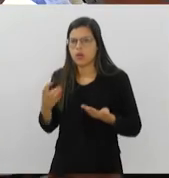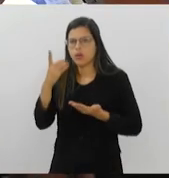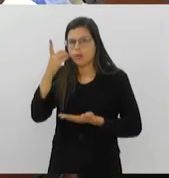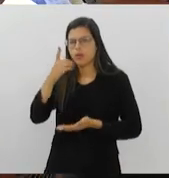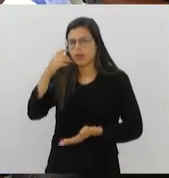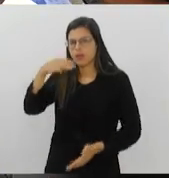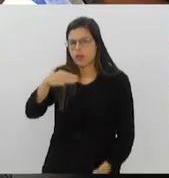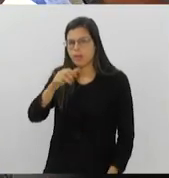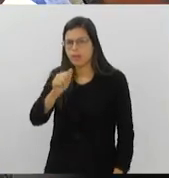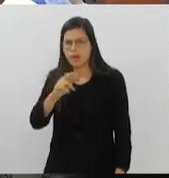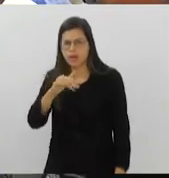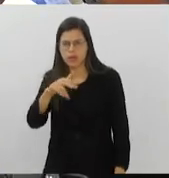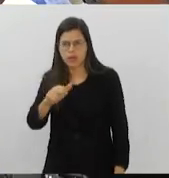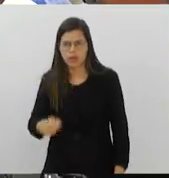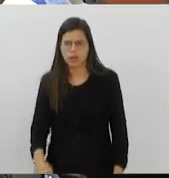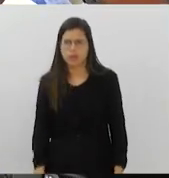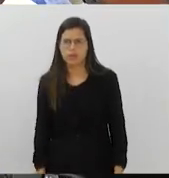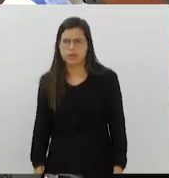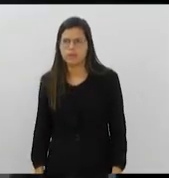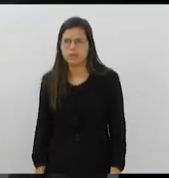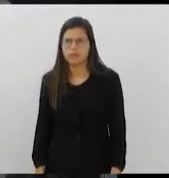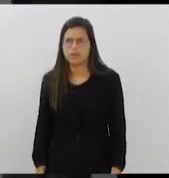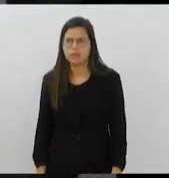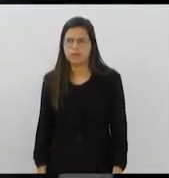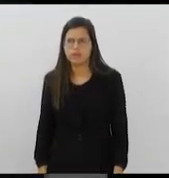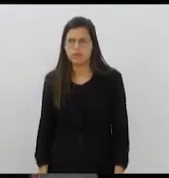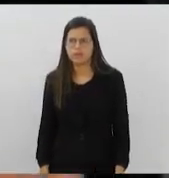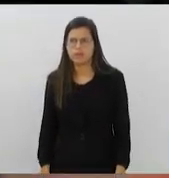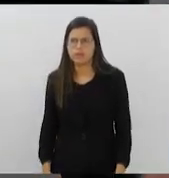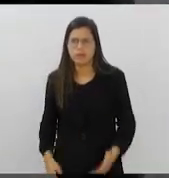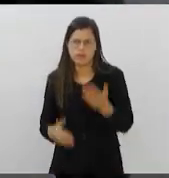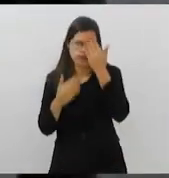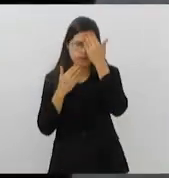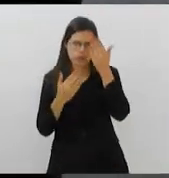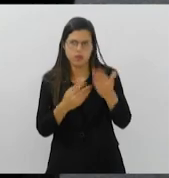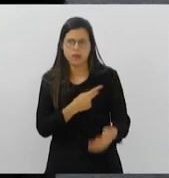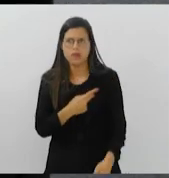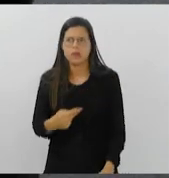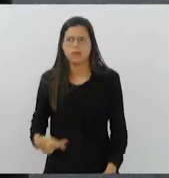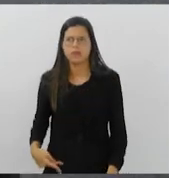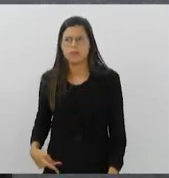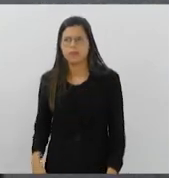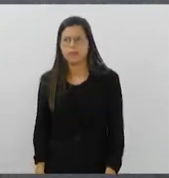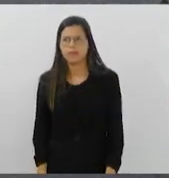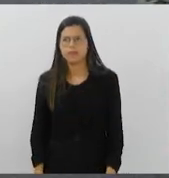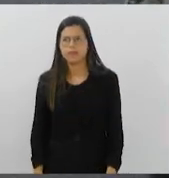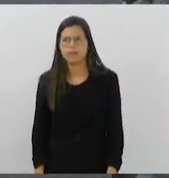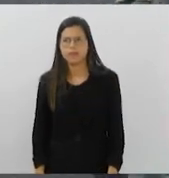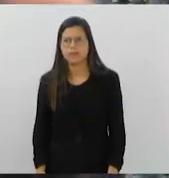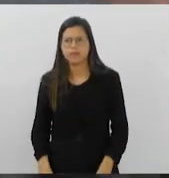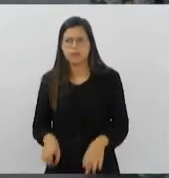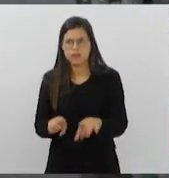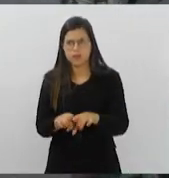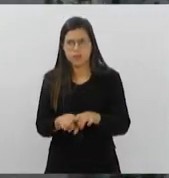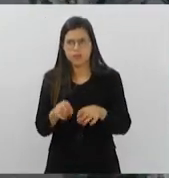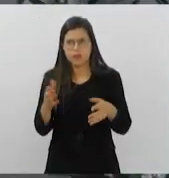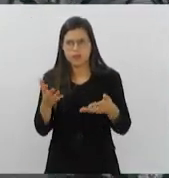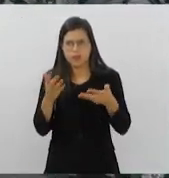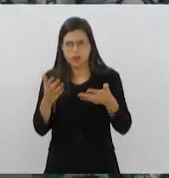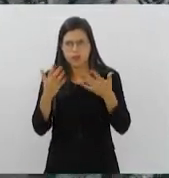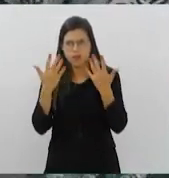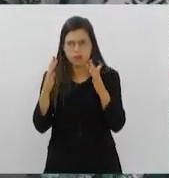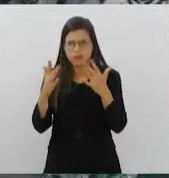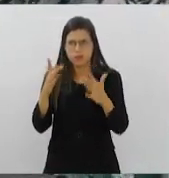para declaração de voto, por favor. Declaração de voto. Obrigada, nada, presidente. Nada, meu amor. Também queria parabenizar a